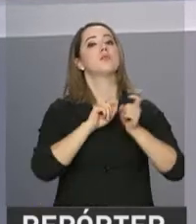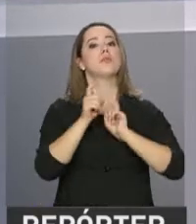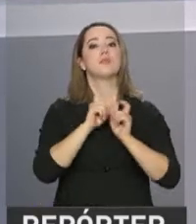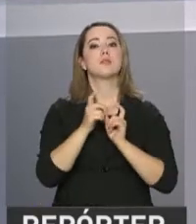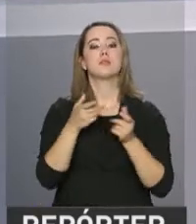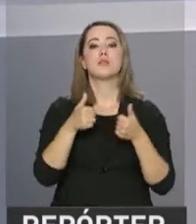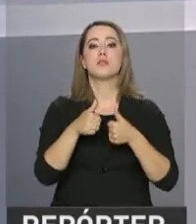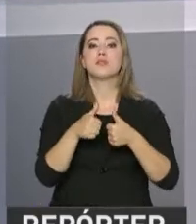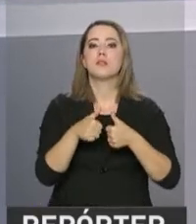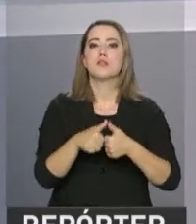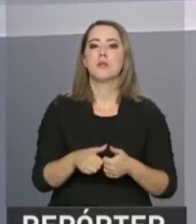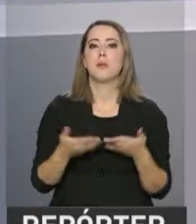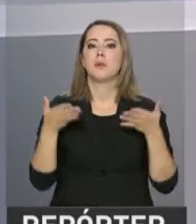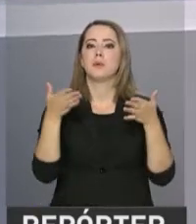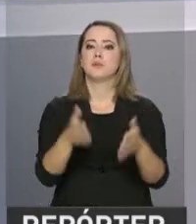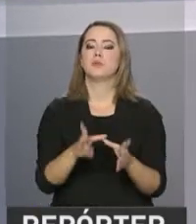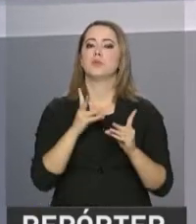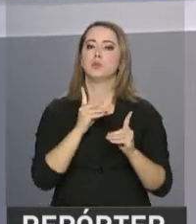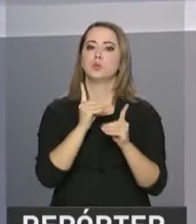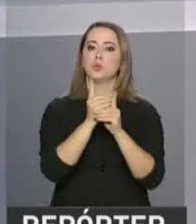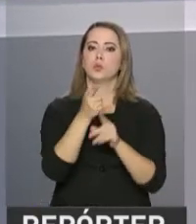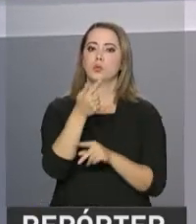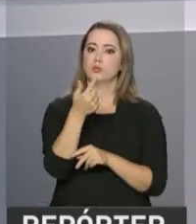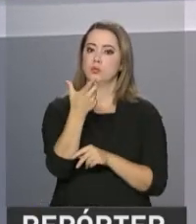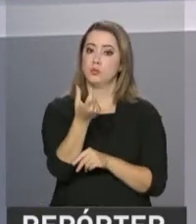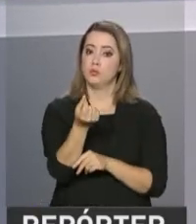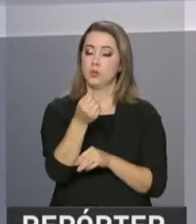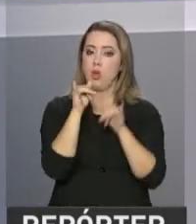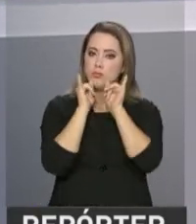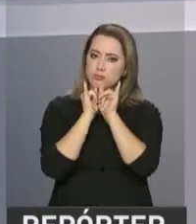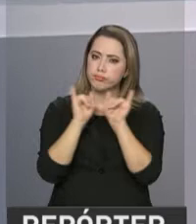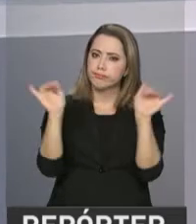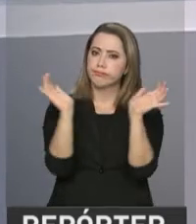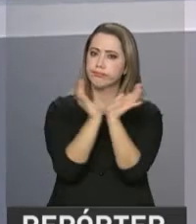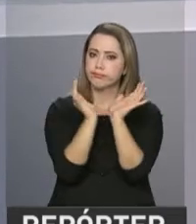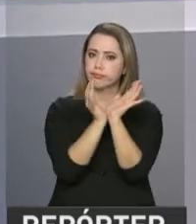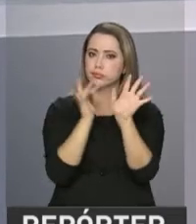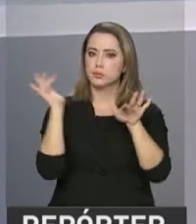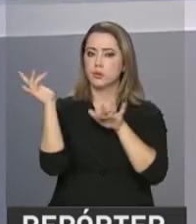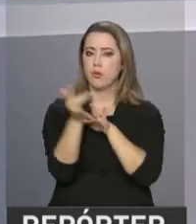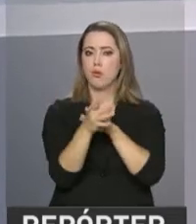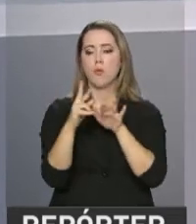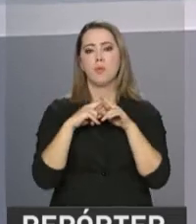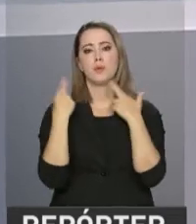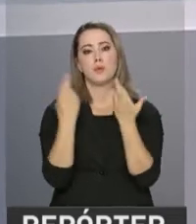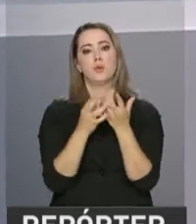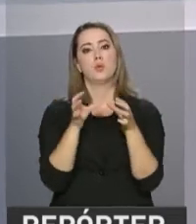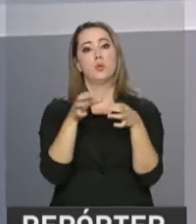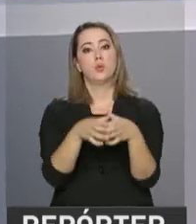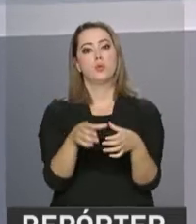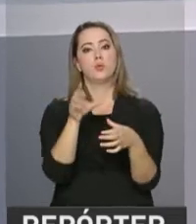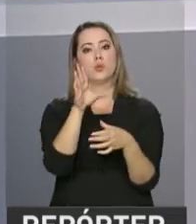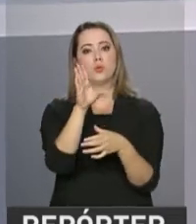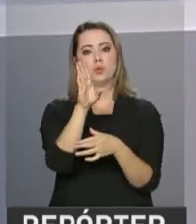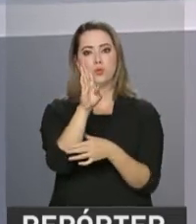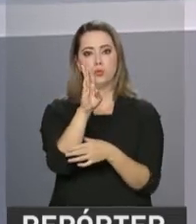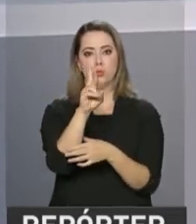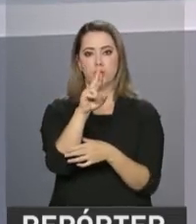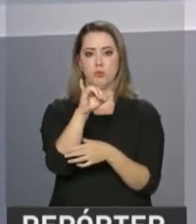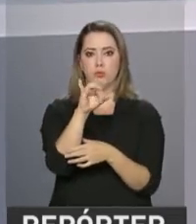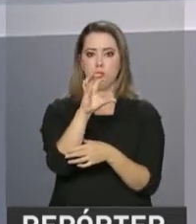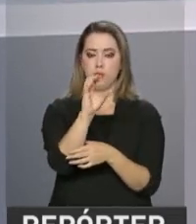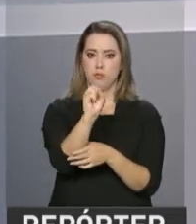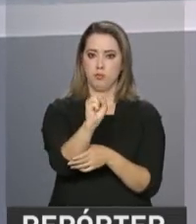que também participa do encontro do g20 divulgou nas redes sociais um vídeo sobre a reunião que teve com os representantes do